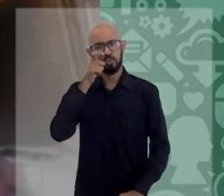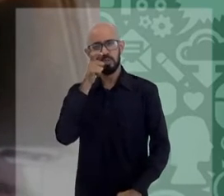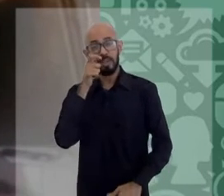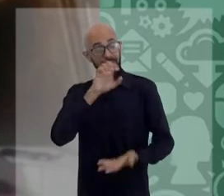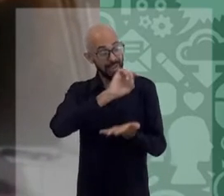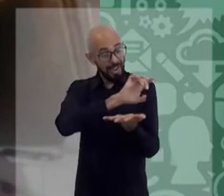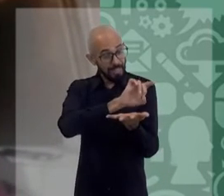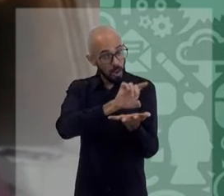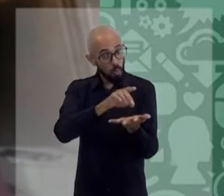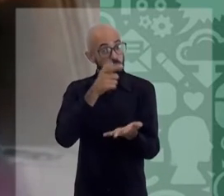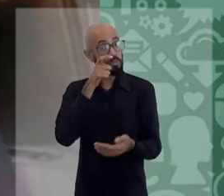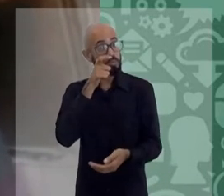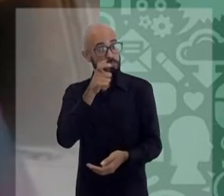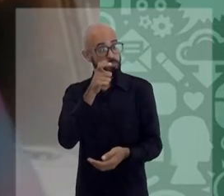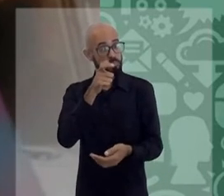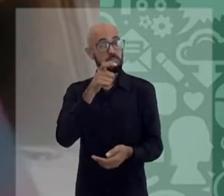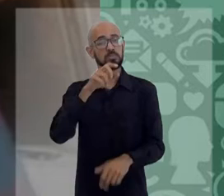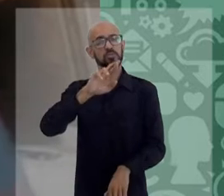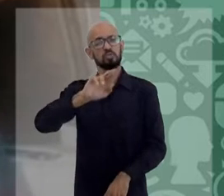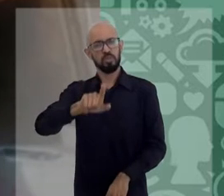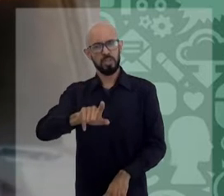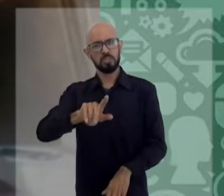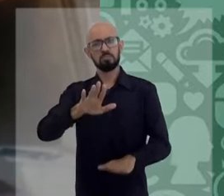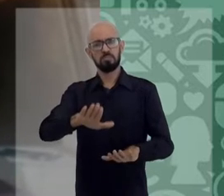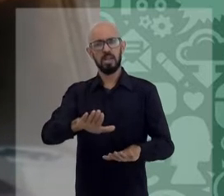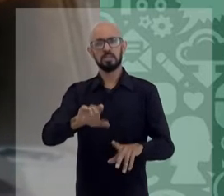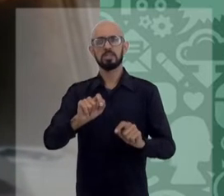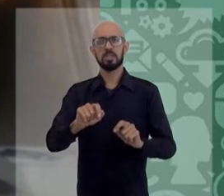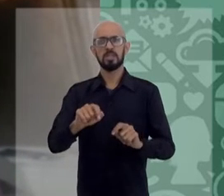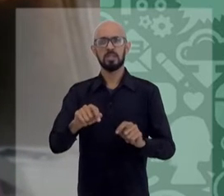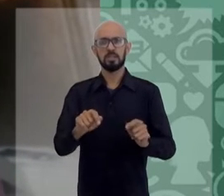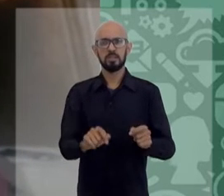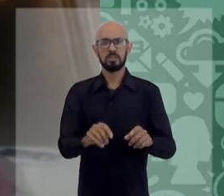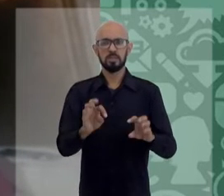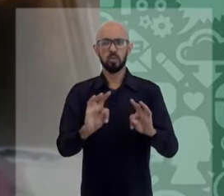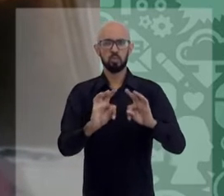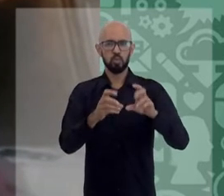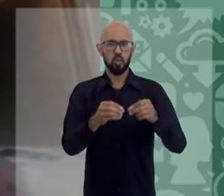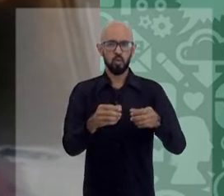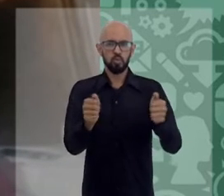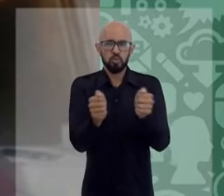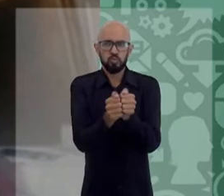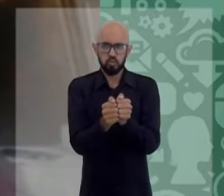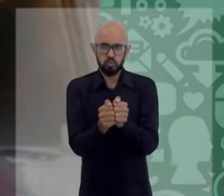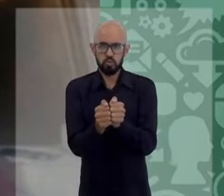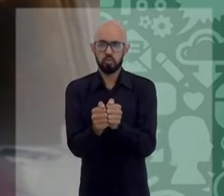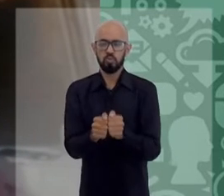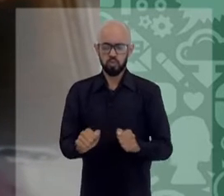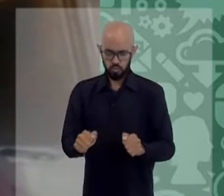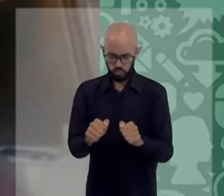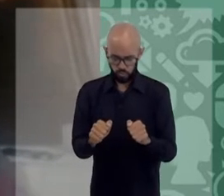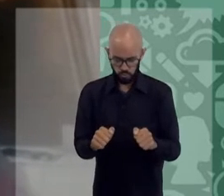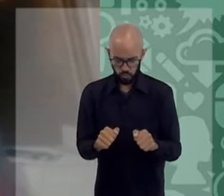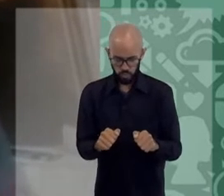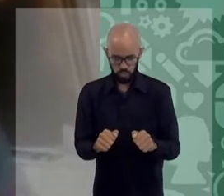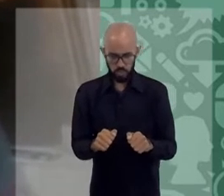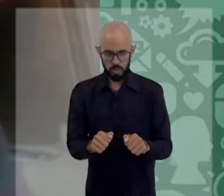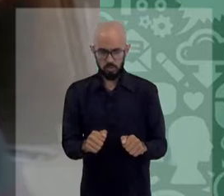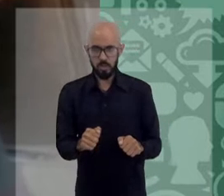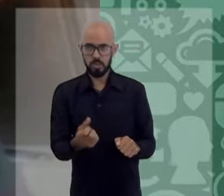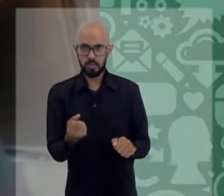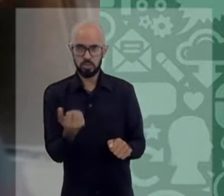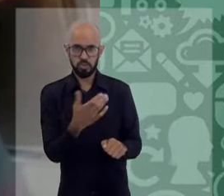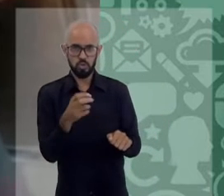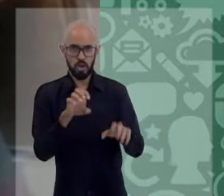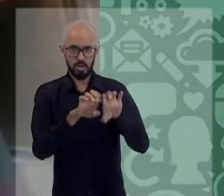e perspectivas muito diferentes. Né? Mas eles estão numa mesma situação do ponto de vista